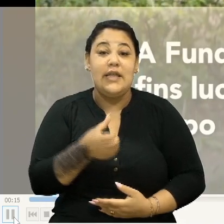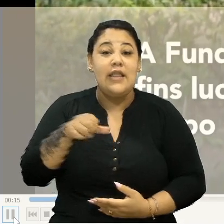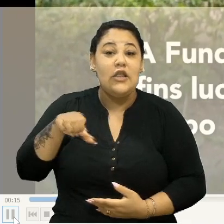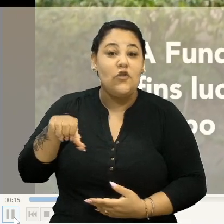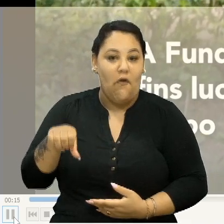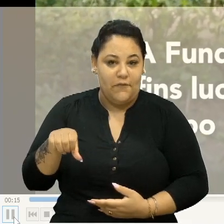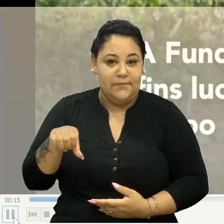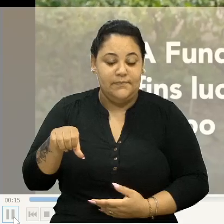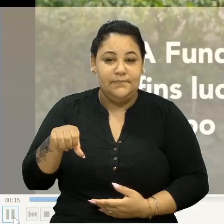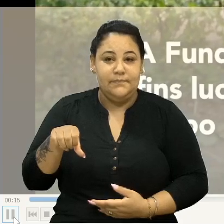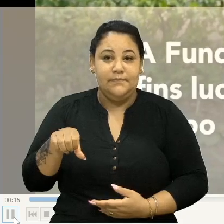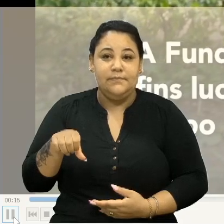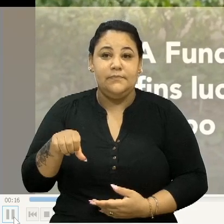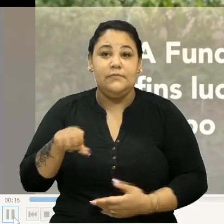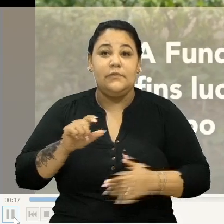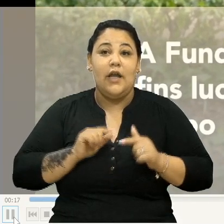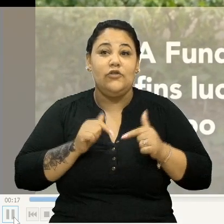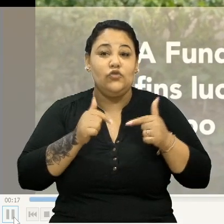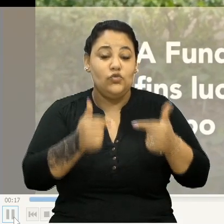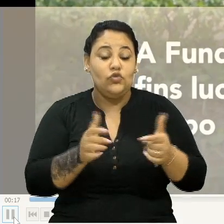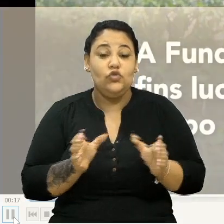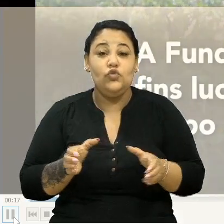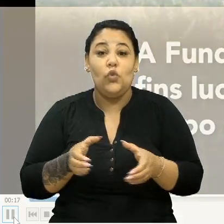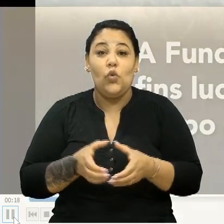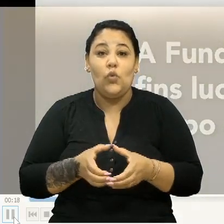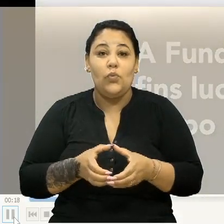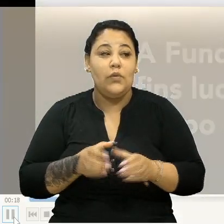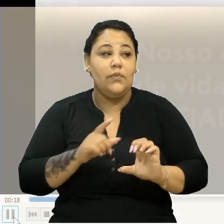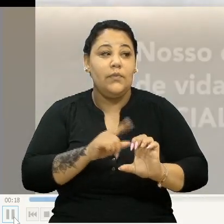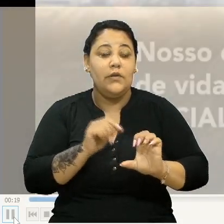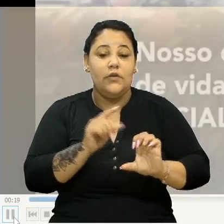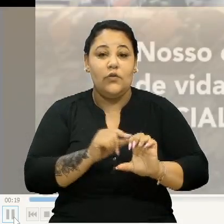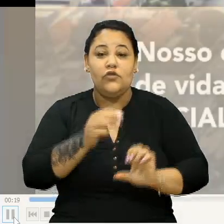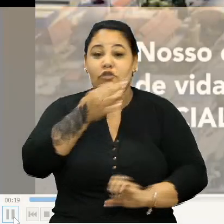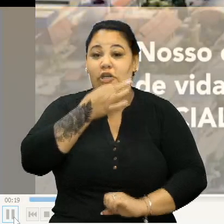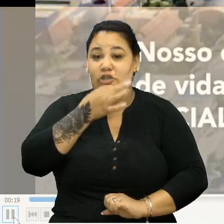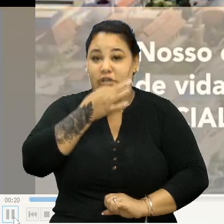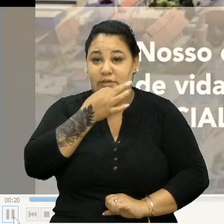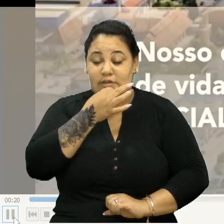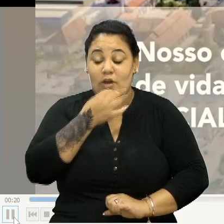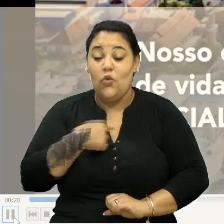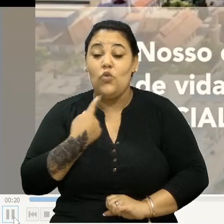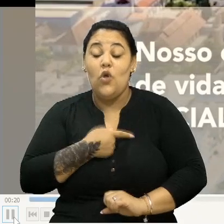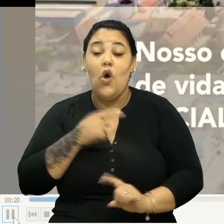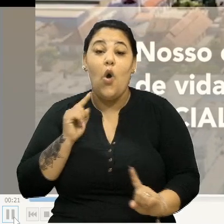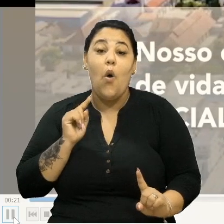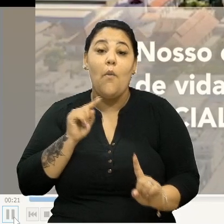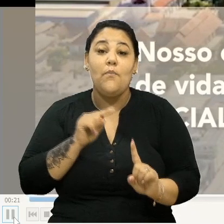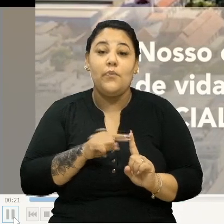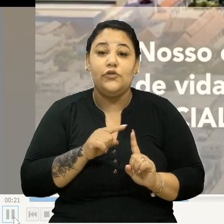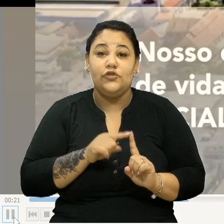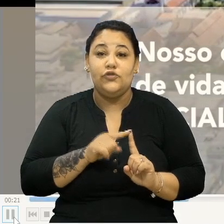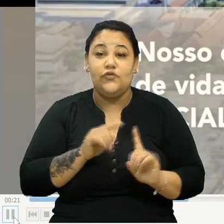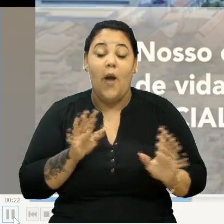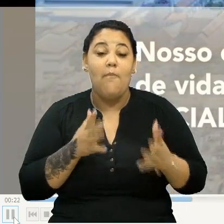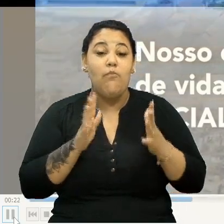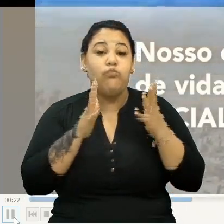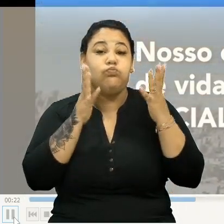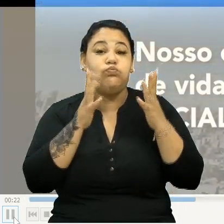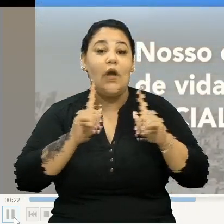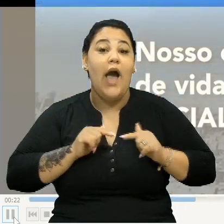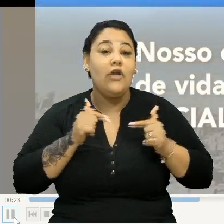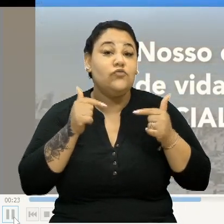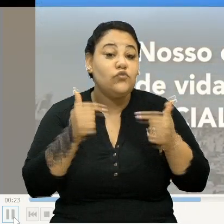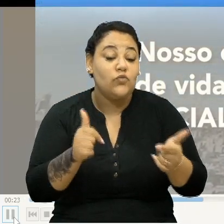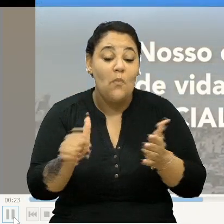1969 por iniciativa de um grupo de empresários caxienses. Nosso objetivo é promover ações que melhorem